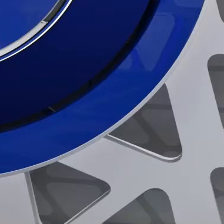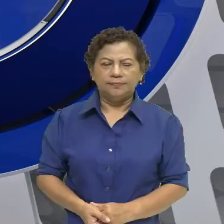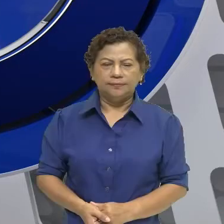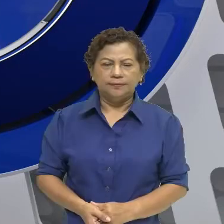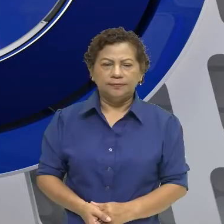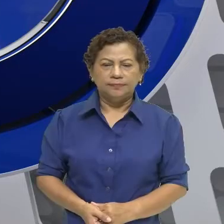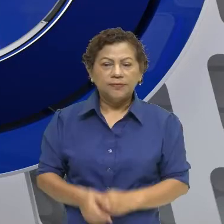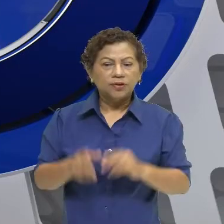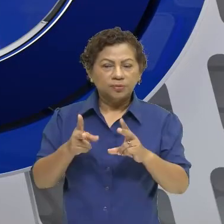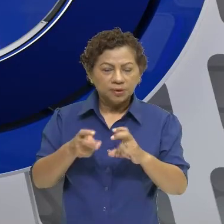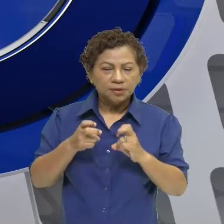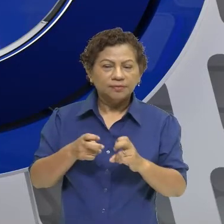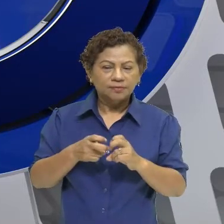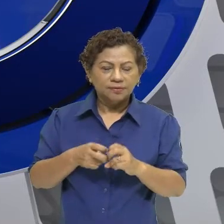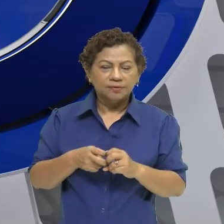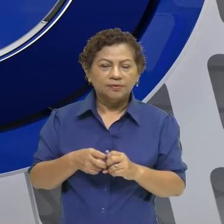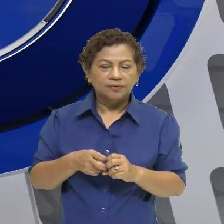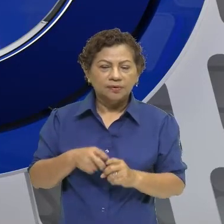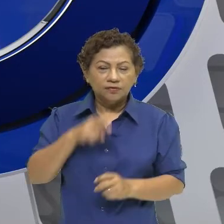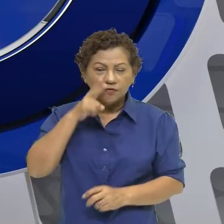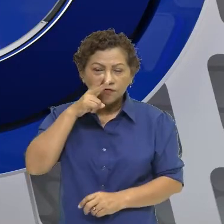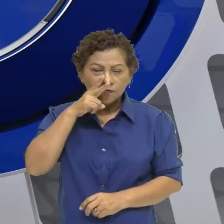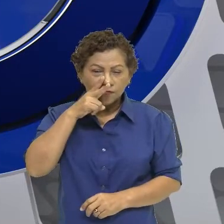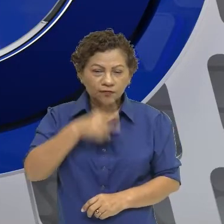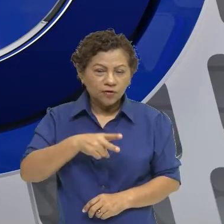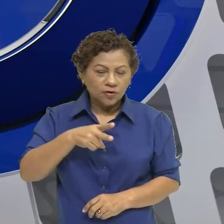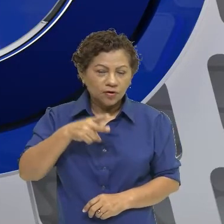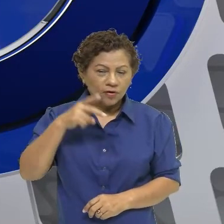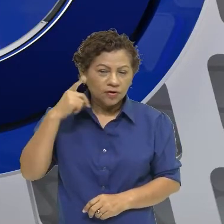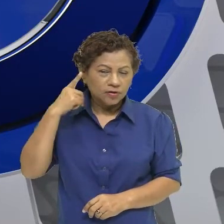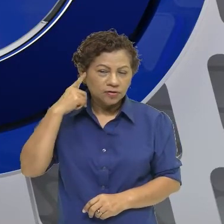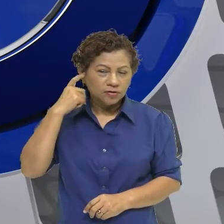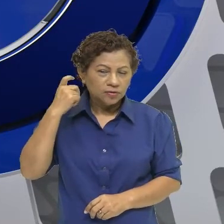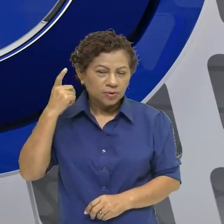Vocês viram que é um som bem abafado, né?